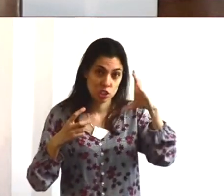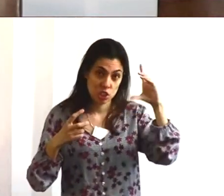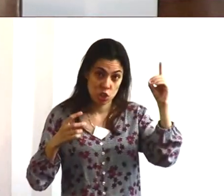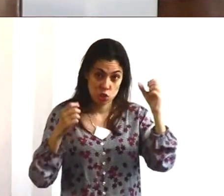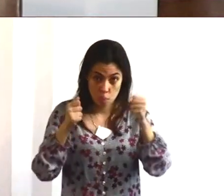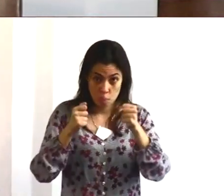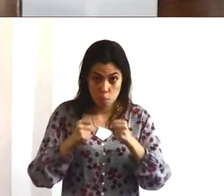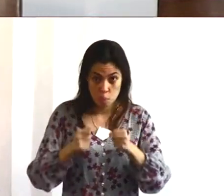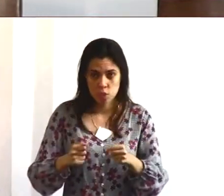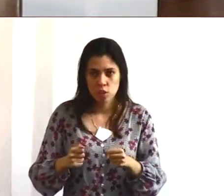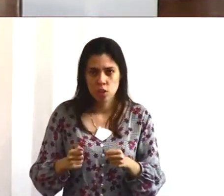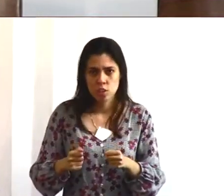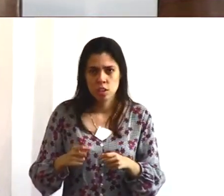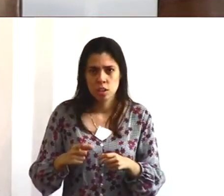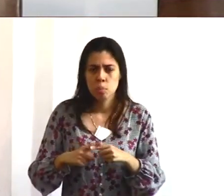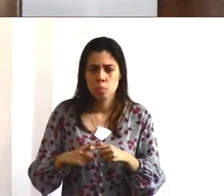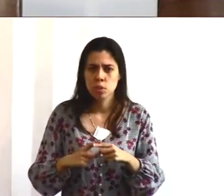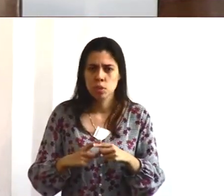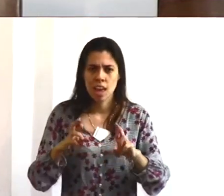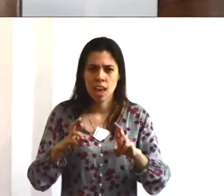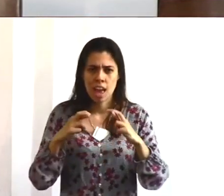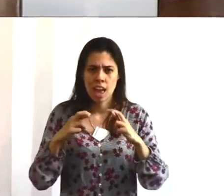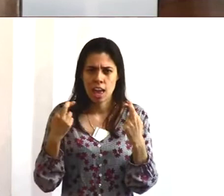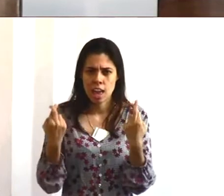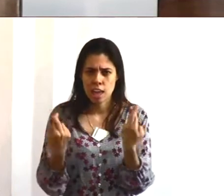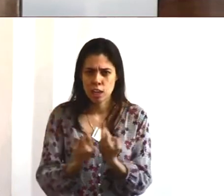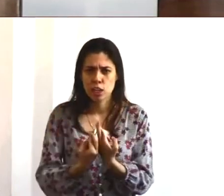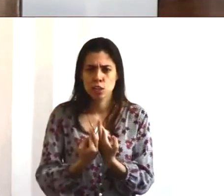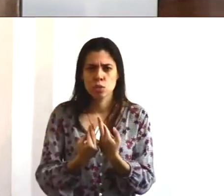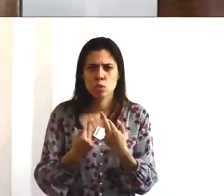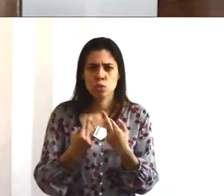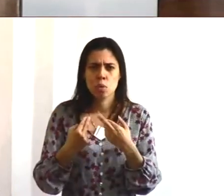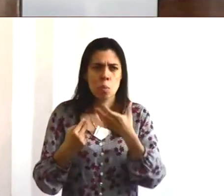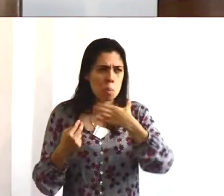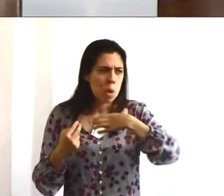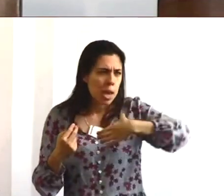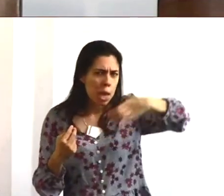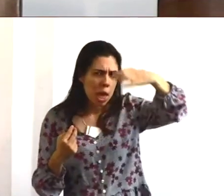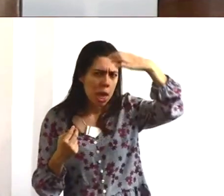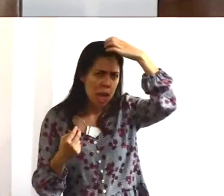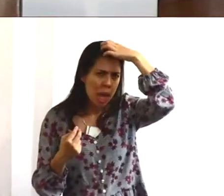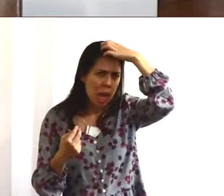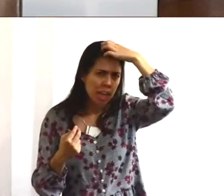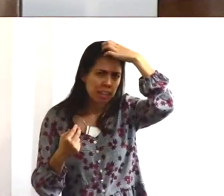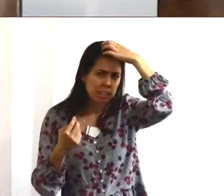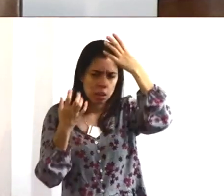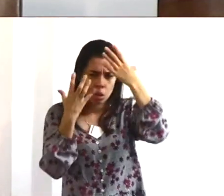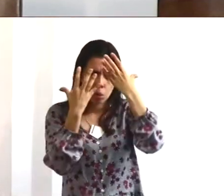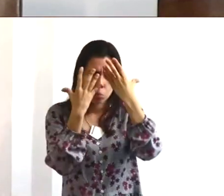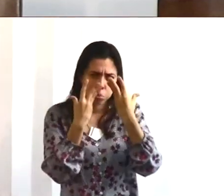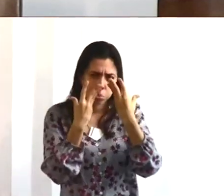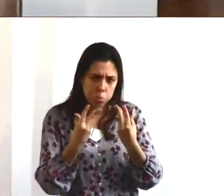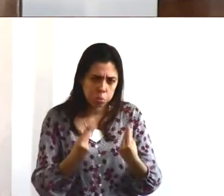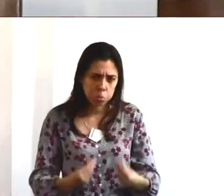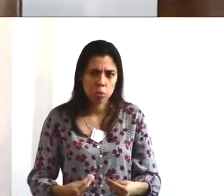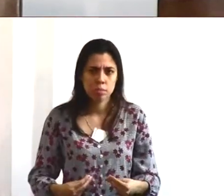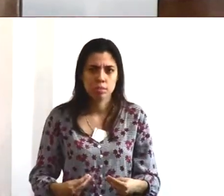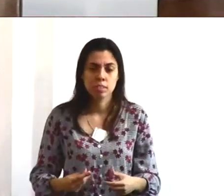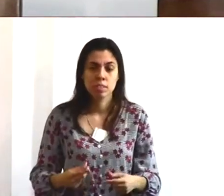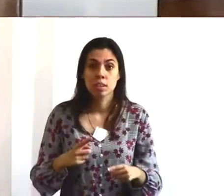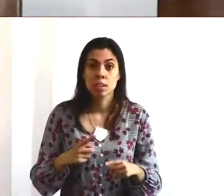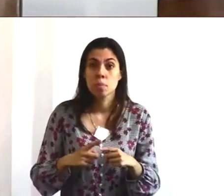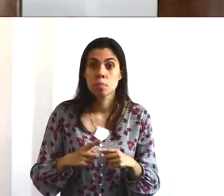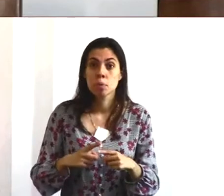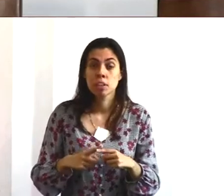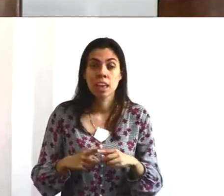bramam nações, reinos se abalam, Ele faz ouvir a sua voz e a terra se dissolve. Ou seja, quando a voz do